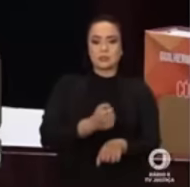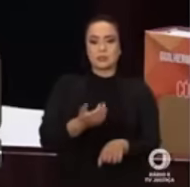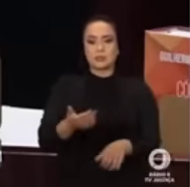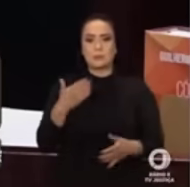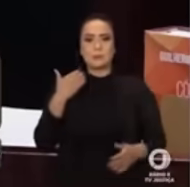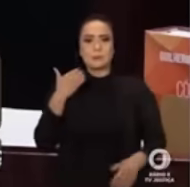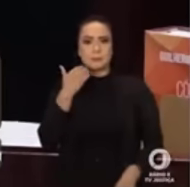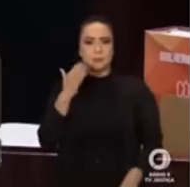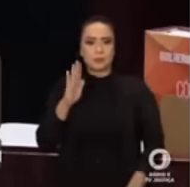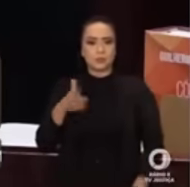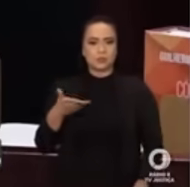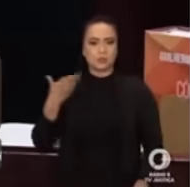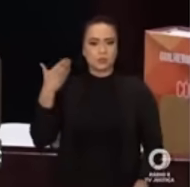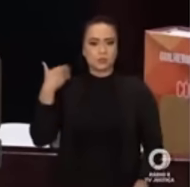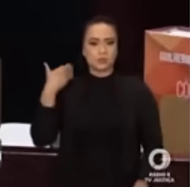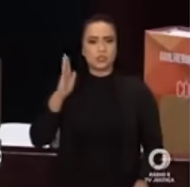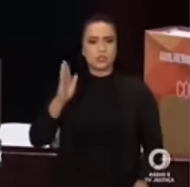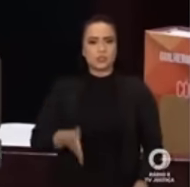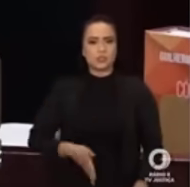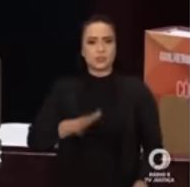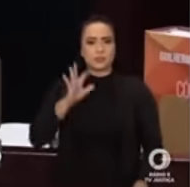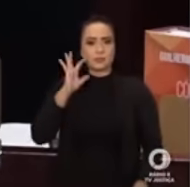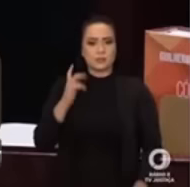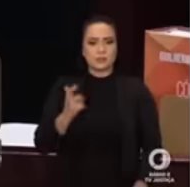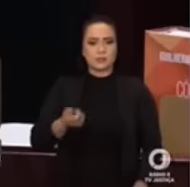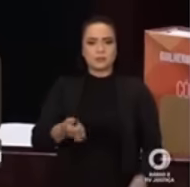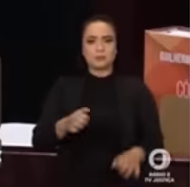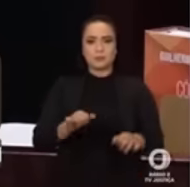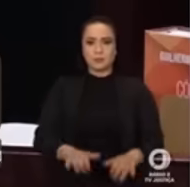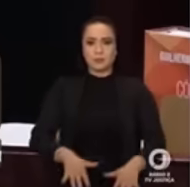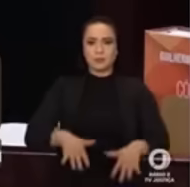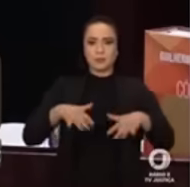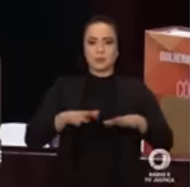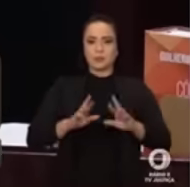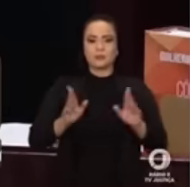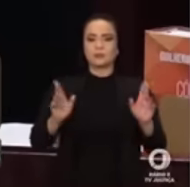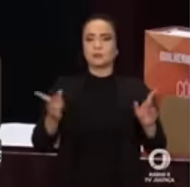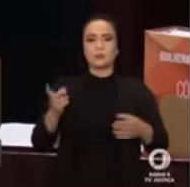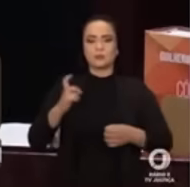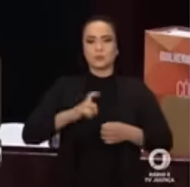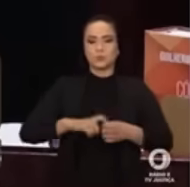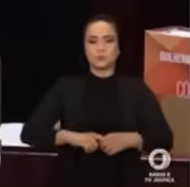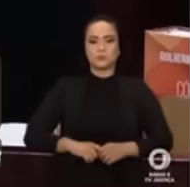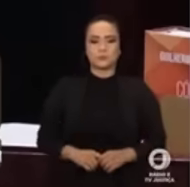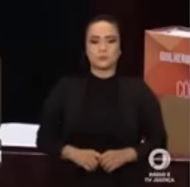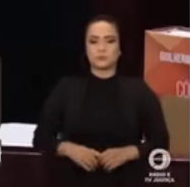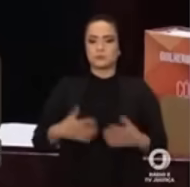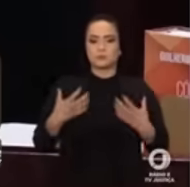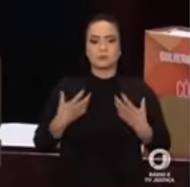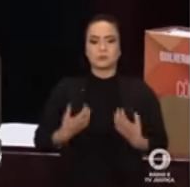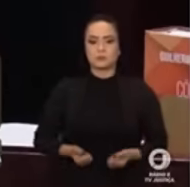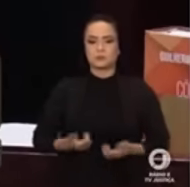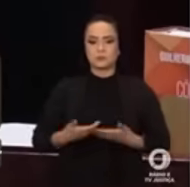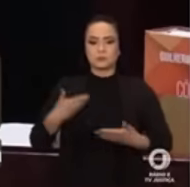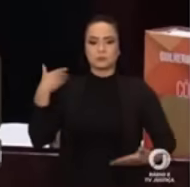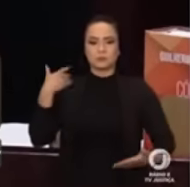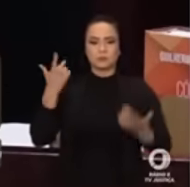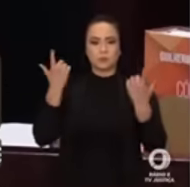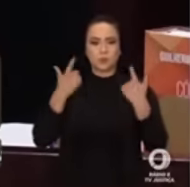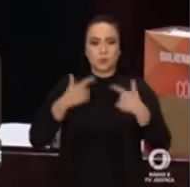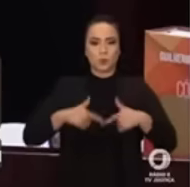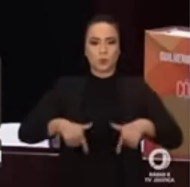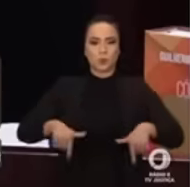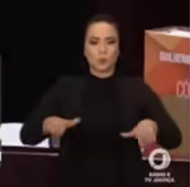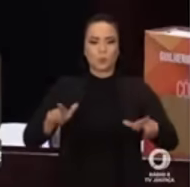impedimentos, isso foi decidido pelo plenário e, portanto, aqui não volto. Eu estou rejeitando a preliminar de parcialidade